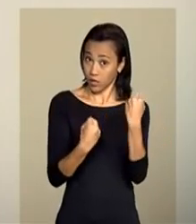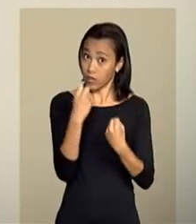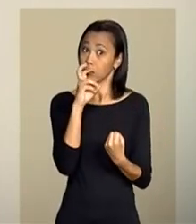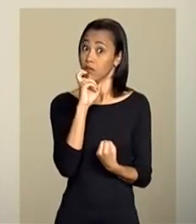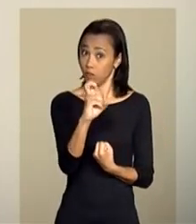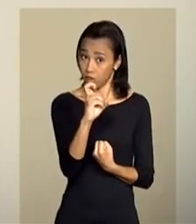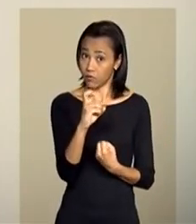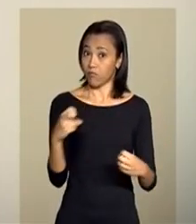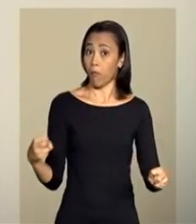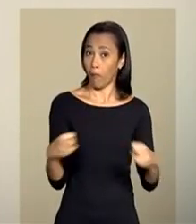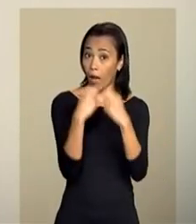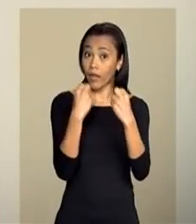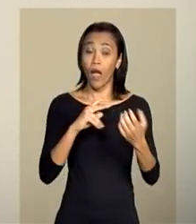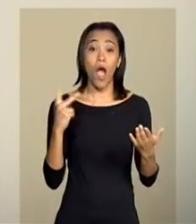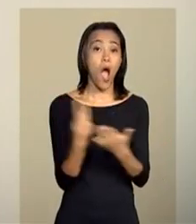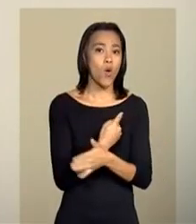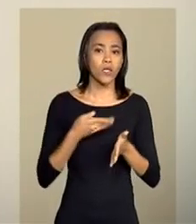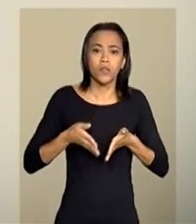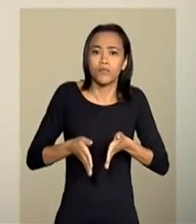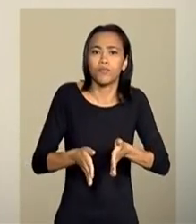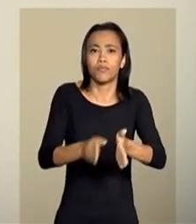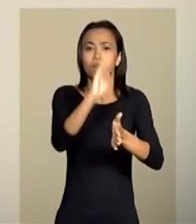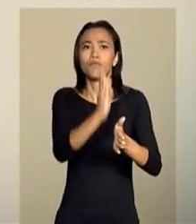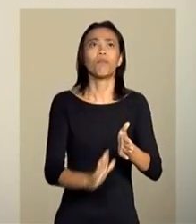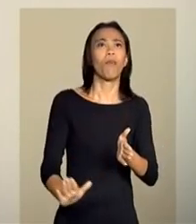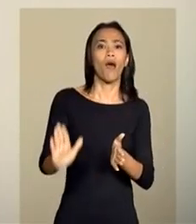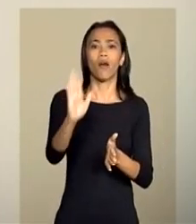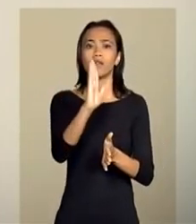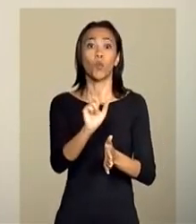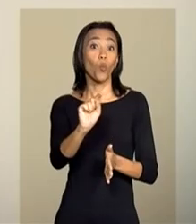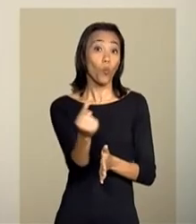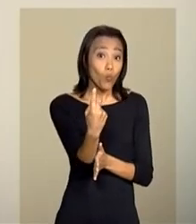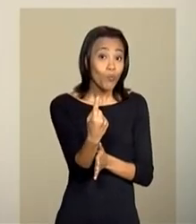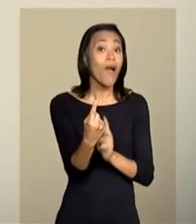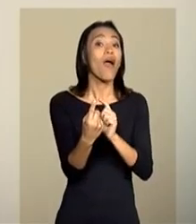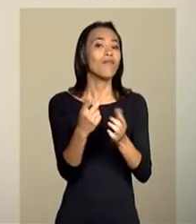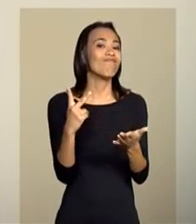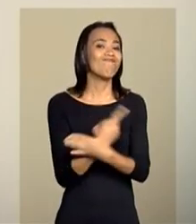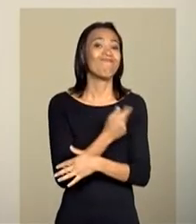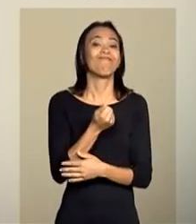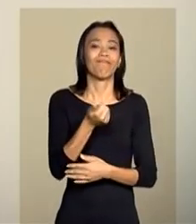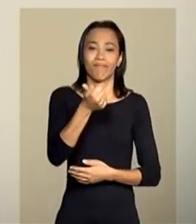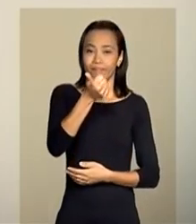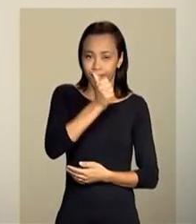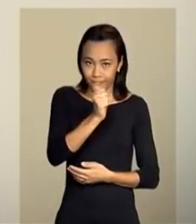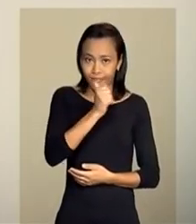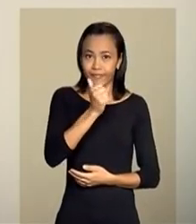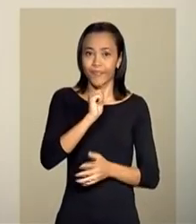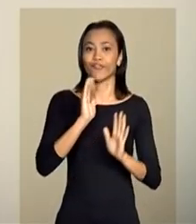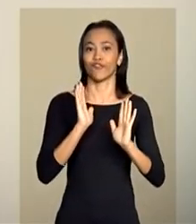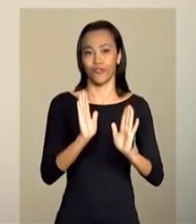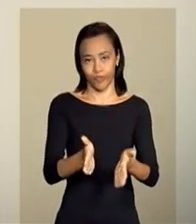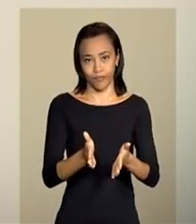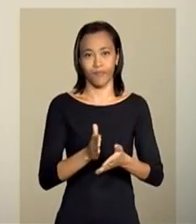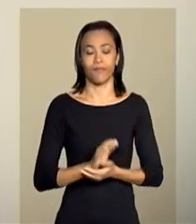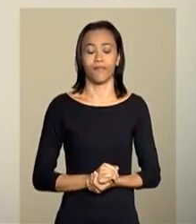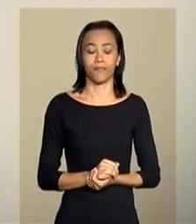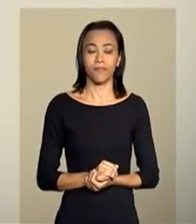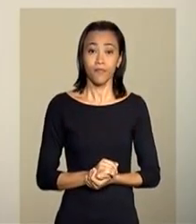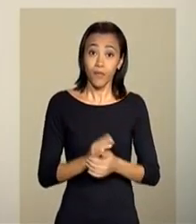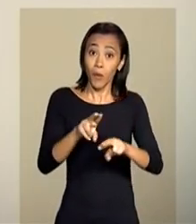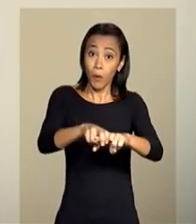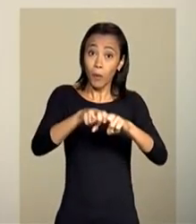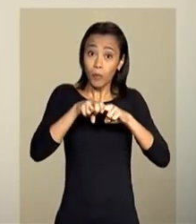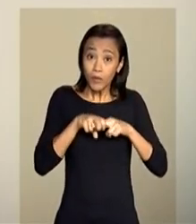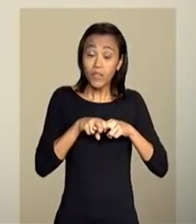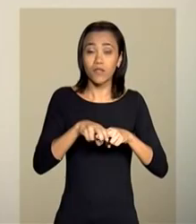falando cinco nas estradas do nosso país Um é provocado por motorista que estava so efeito do álcool